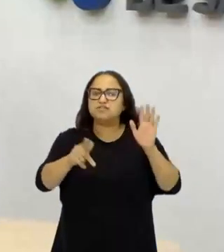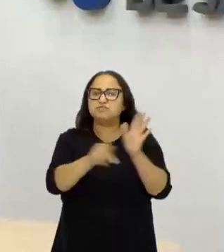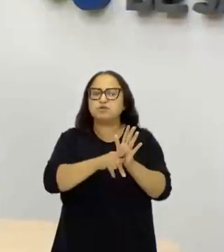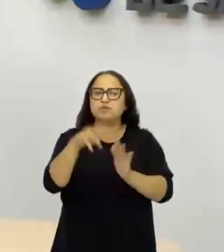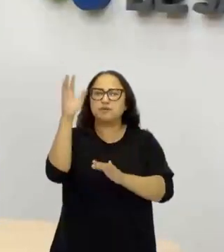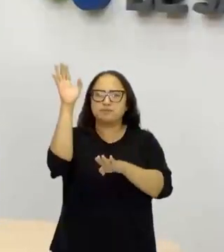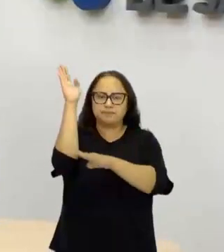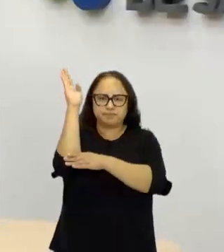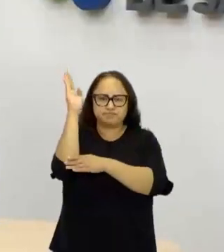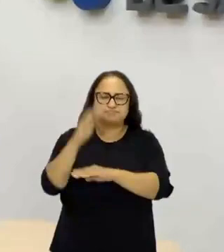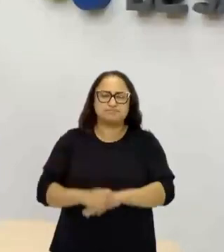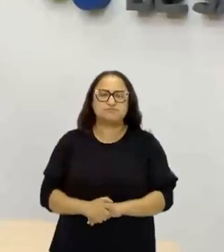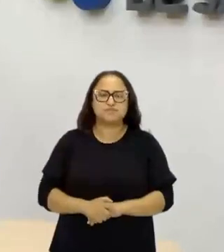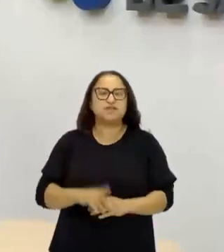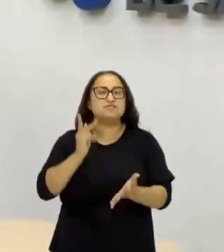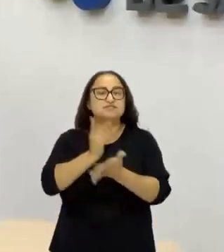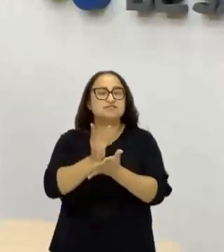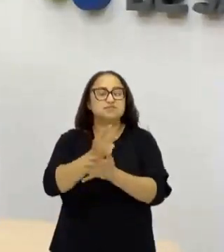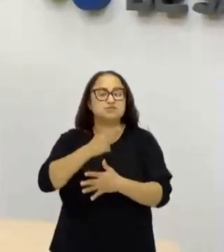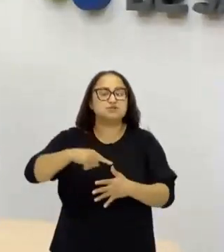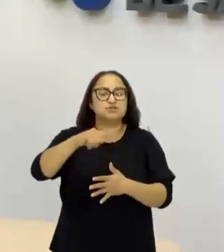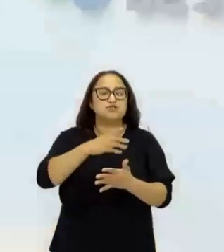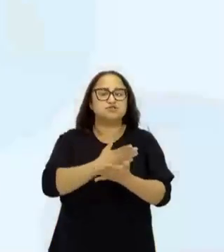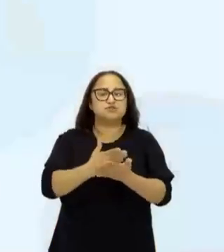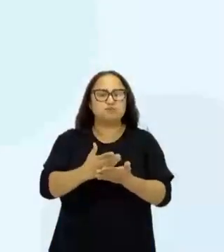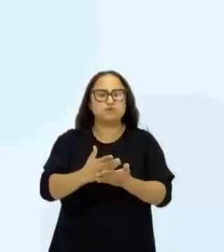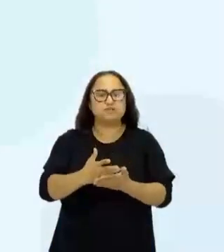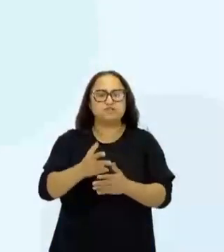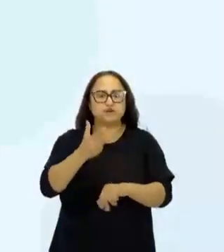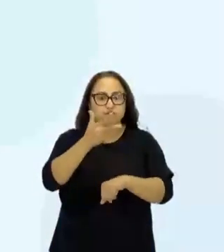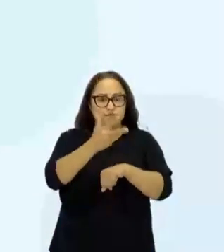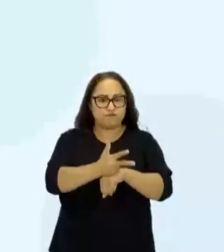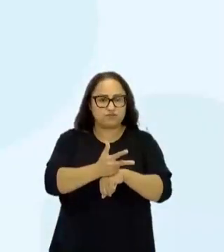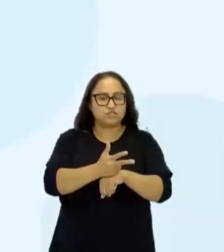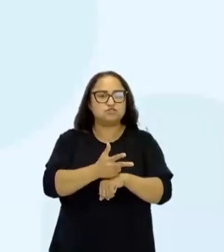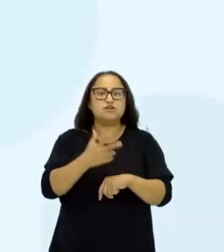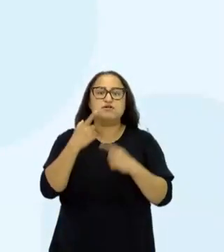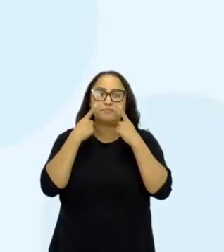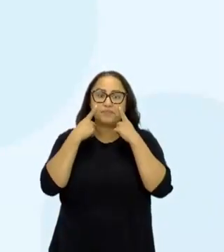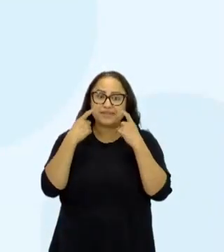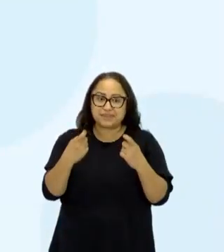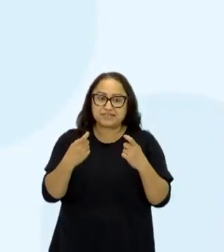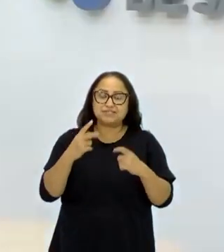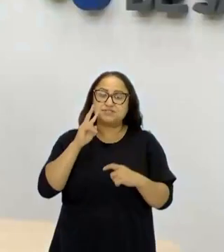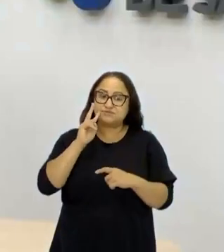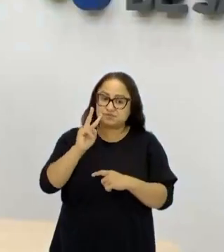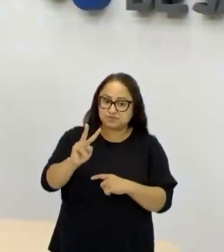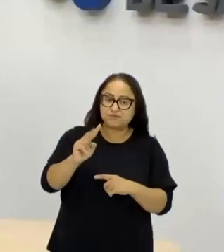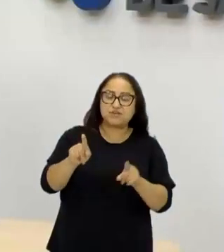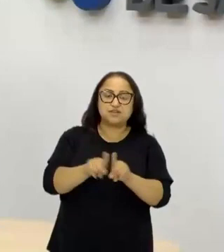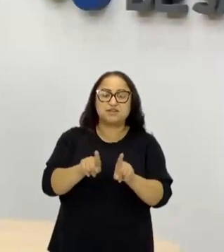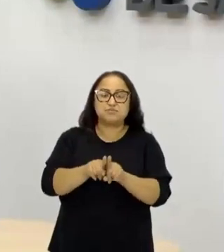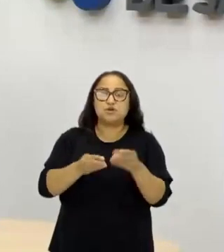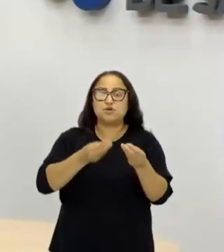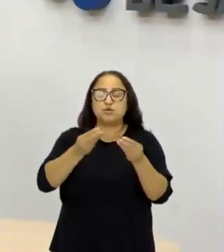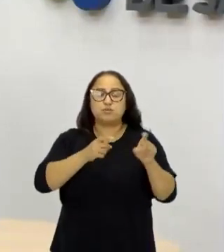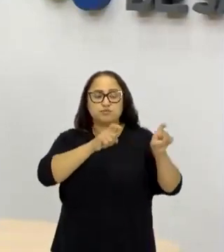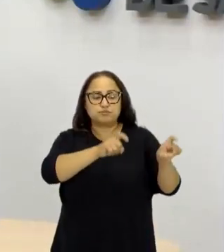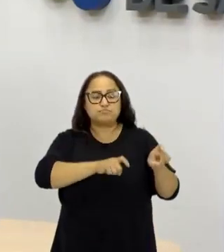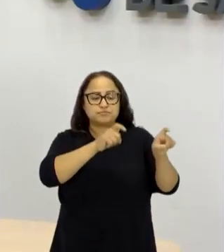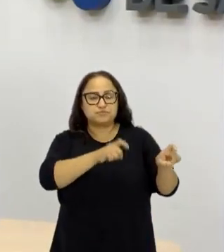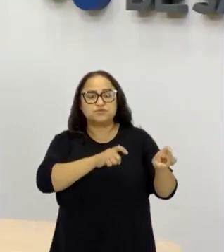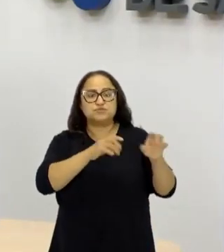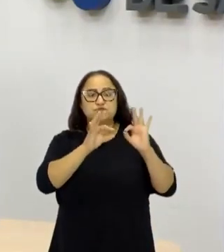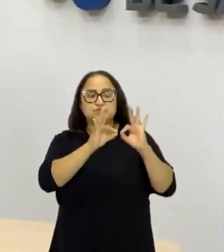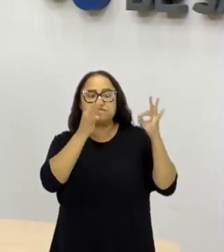gente sempre começa aí com um vídeo, né? E vai ter um vídeo muito interessante para vocês assistirem aí, acompanharem. Fala aí sobre os agricultores